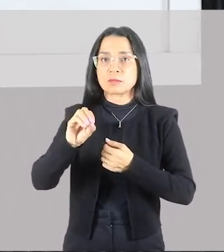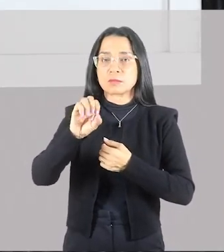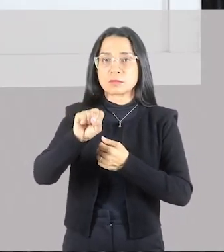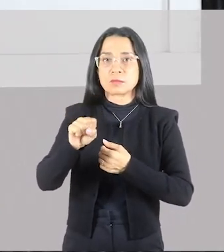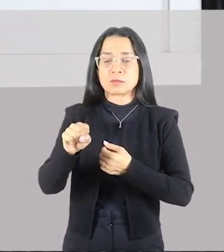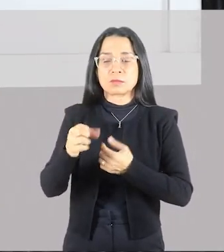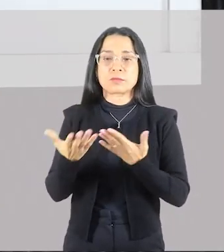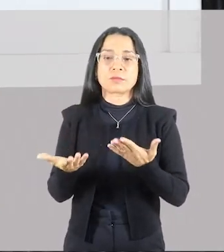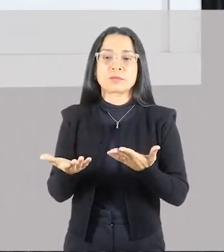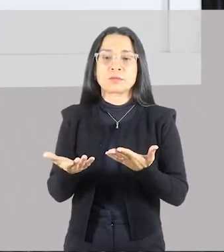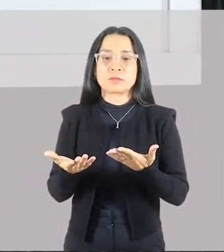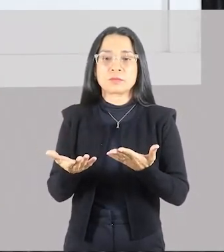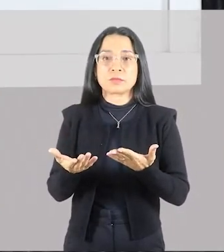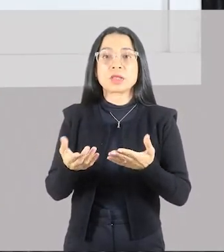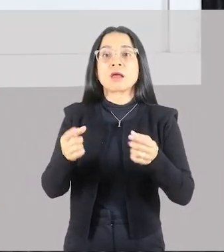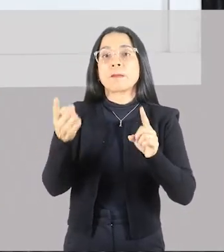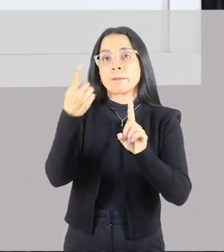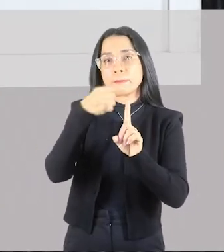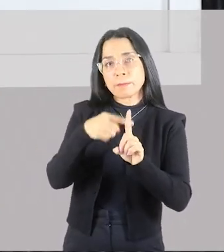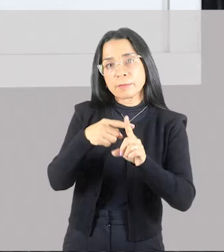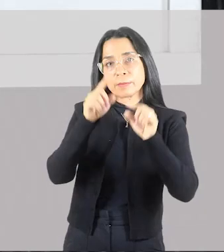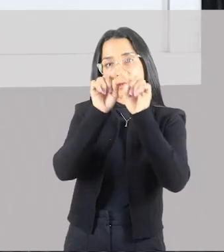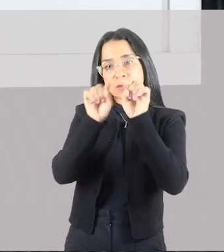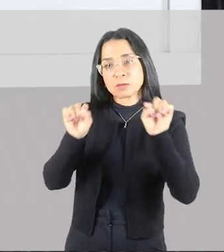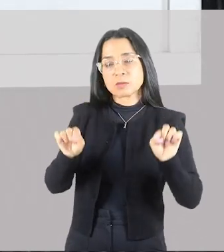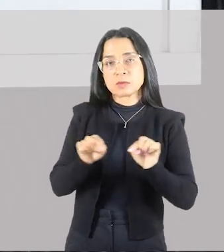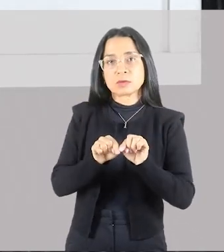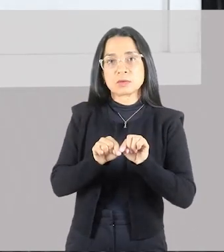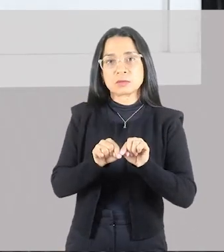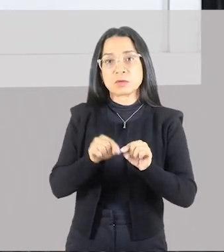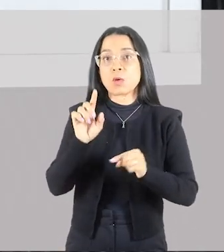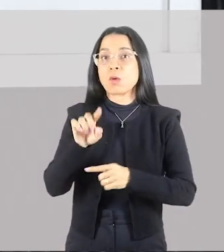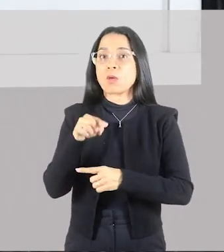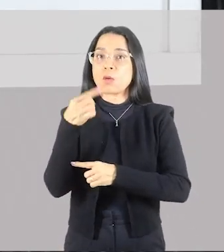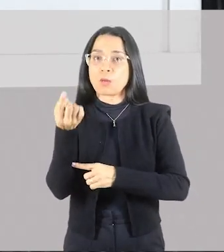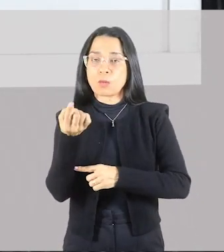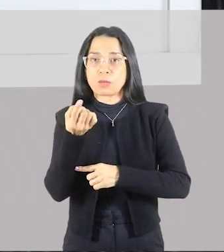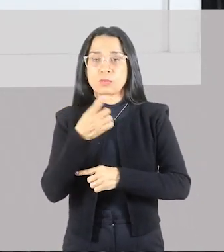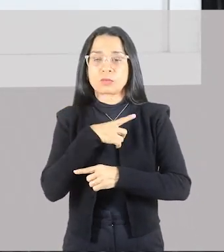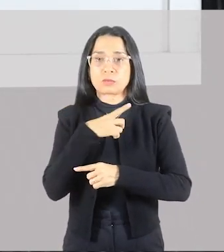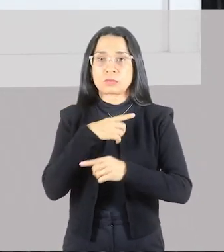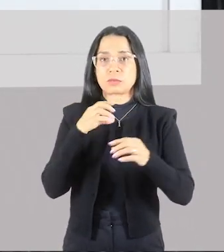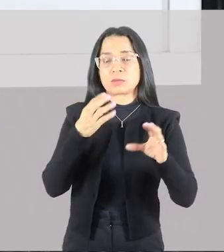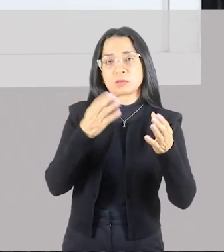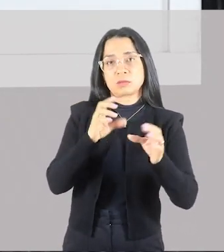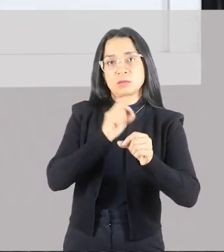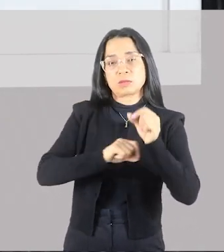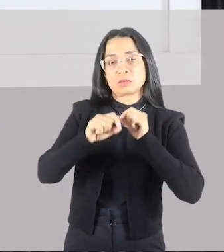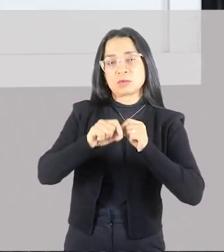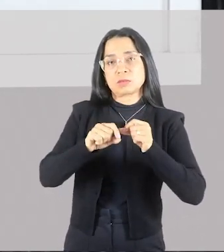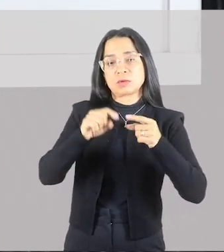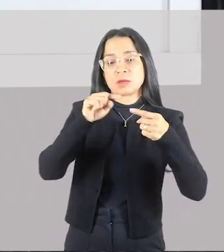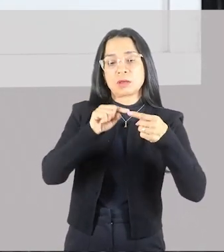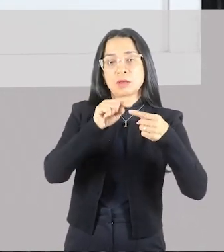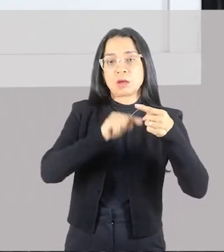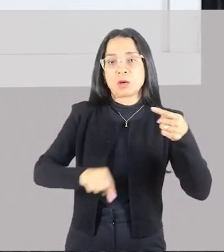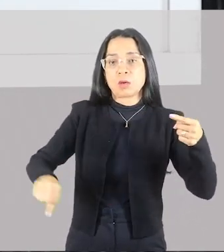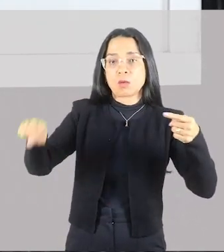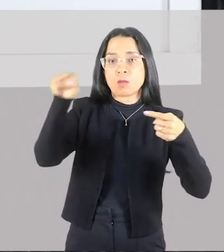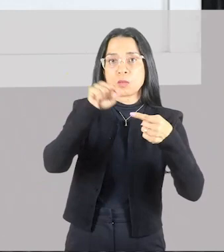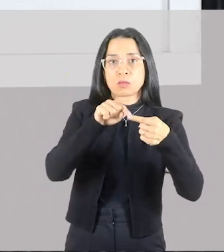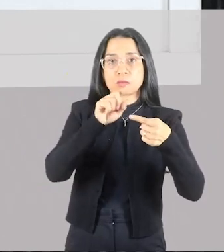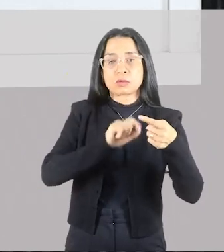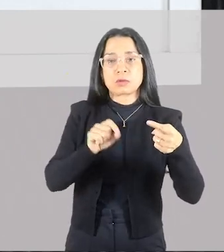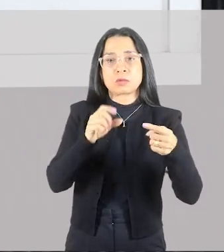também que costuma cair nos concursos é o círculo, né? A área do círculo. E para você calcular a área do